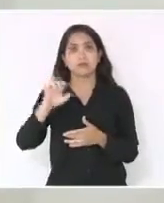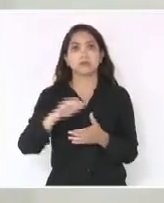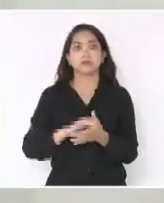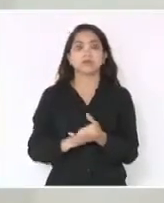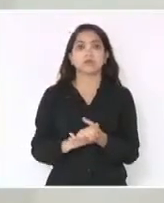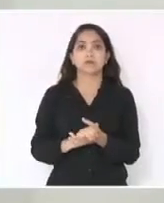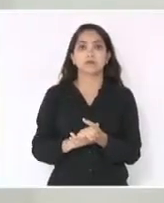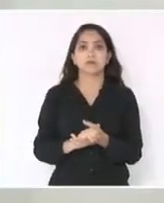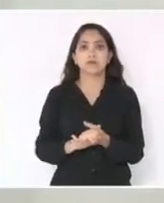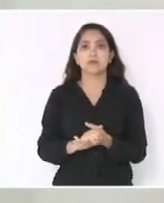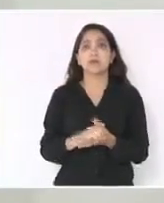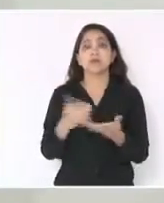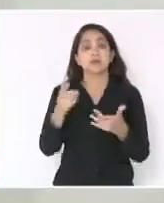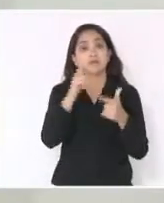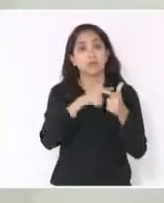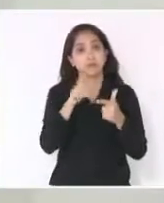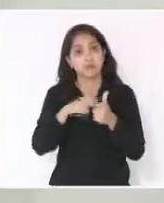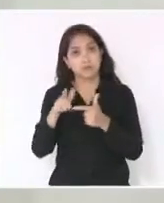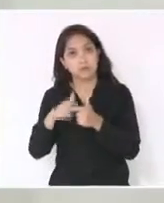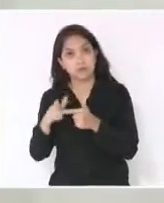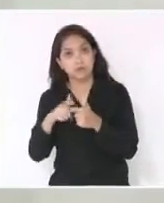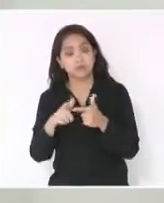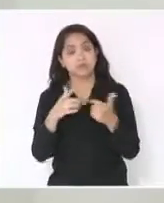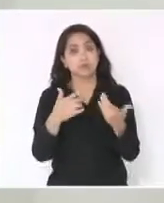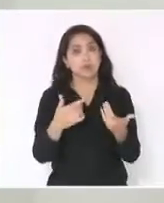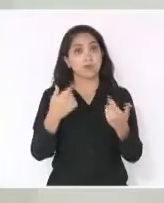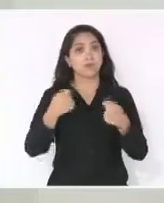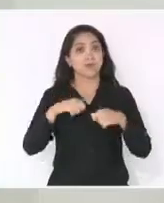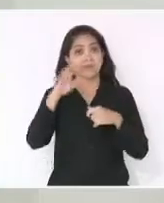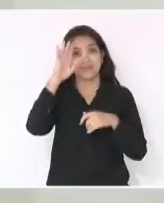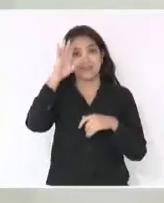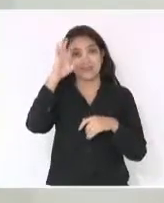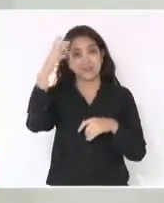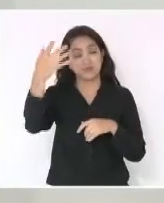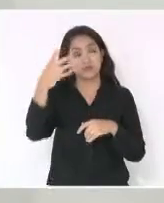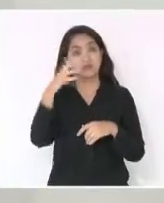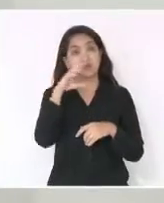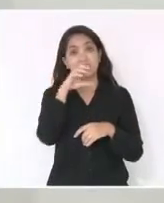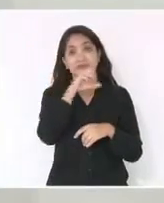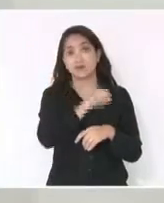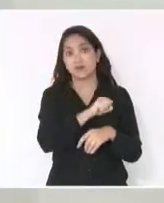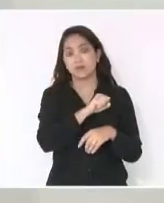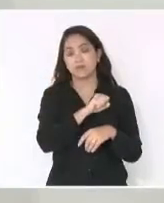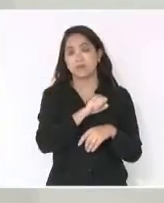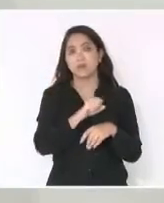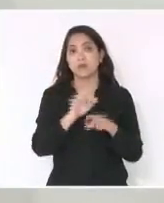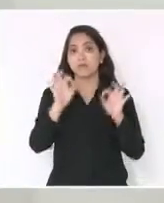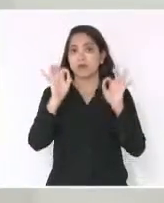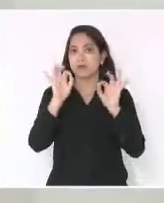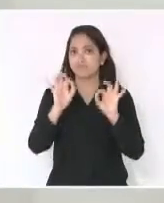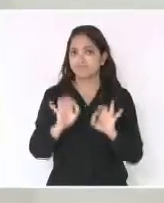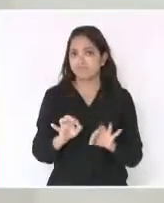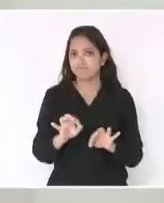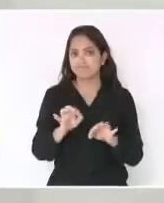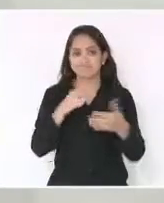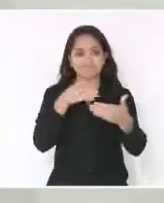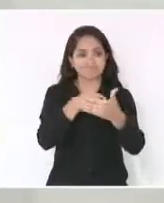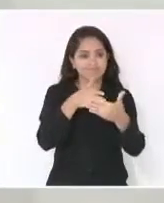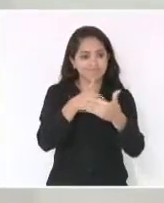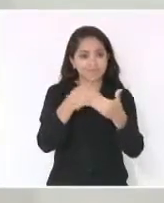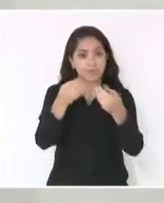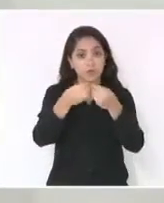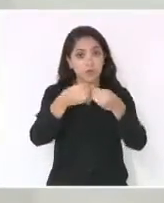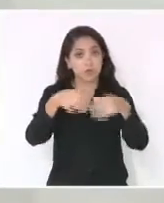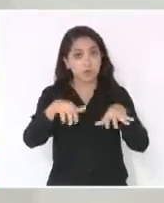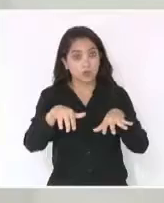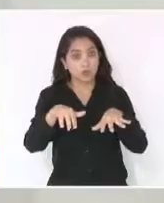problemas pontuais é aqueles que têm que resolver mas com certeza não é o embargo prejuízo que isso